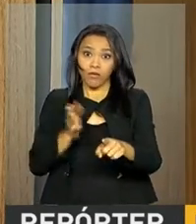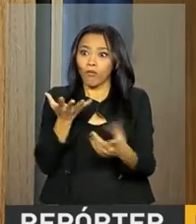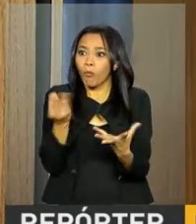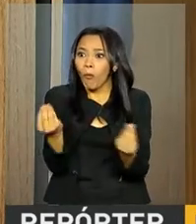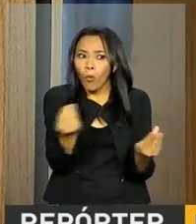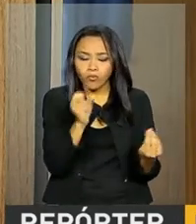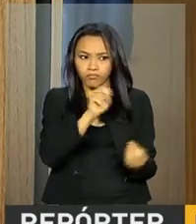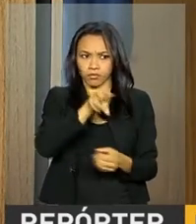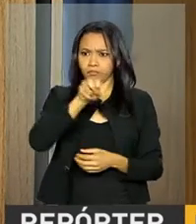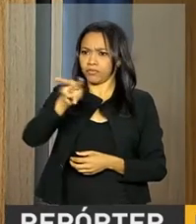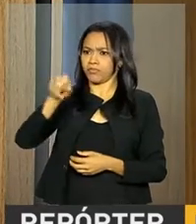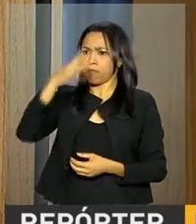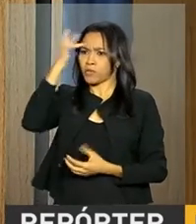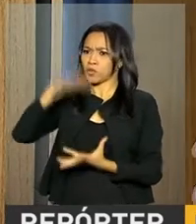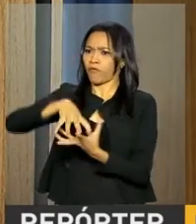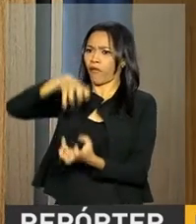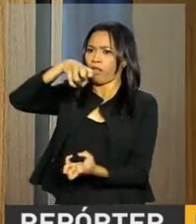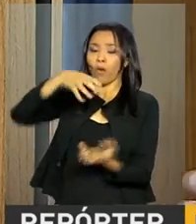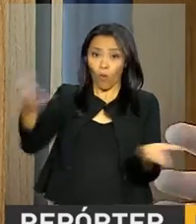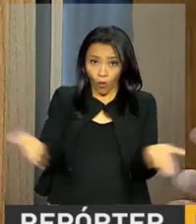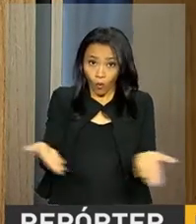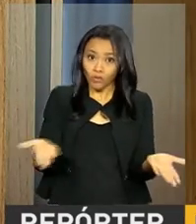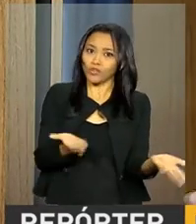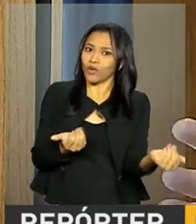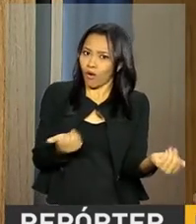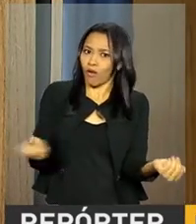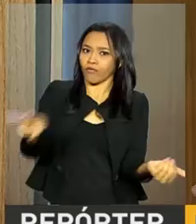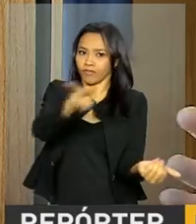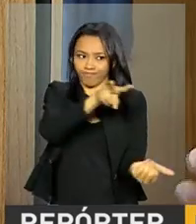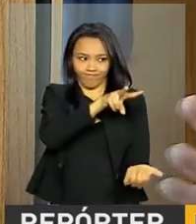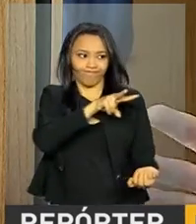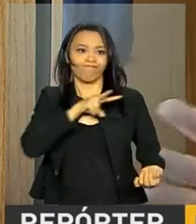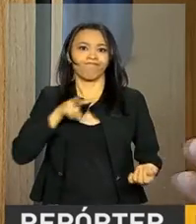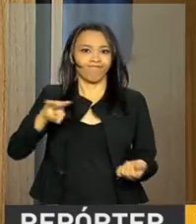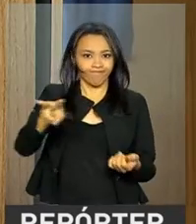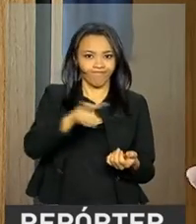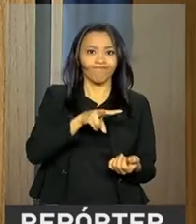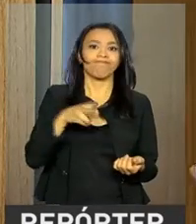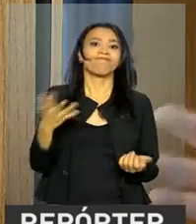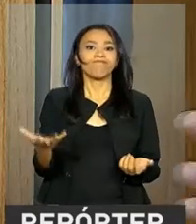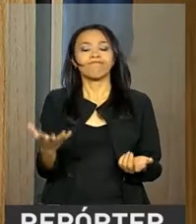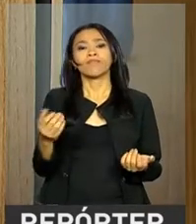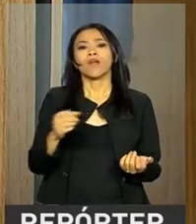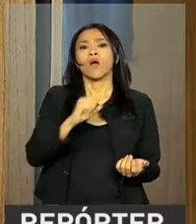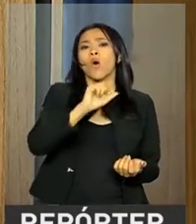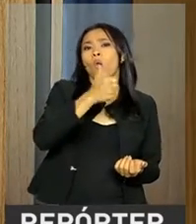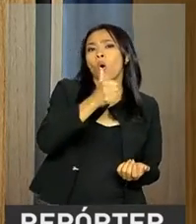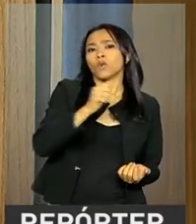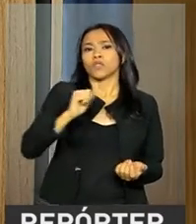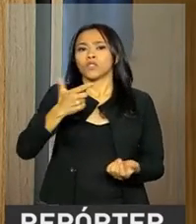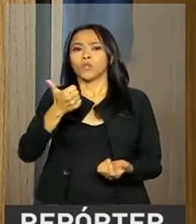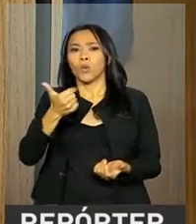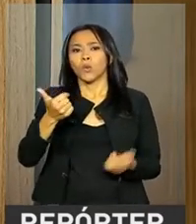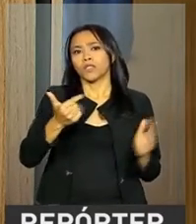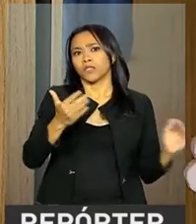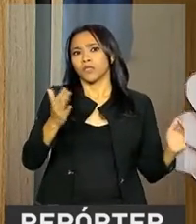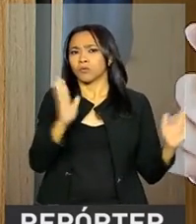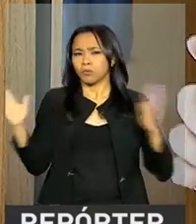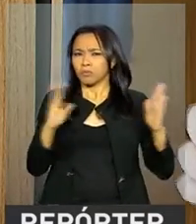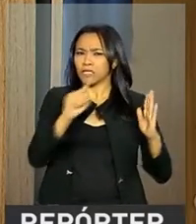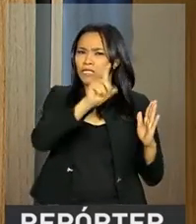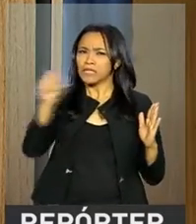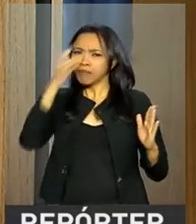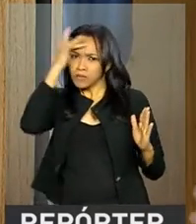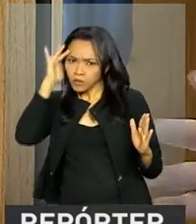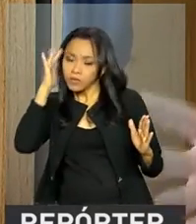gente ainda hoje é um país jovem, então a gente tem na faixa de 11 a 12 idosos para cada 100 pessoas em idade ativa, mas a gente envelhece